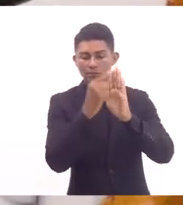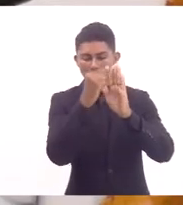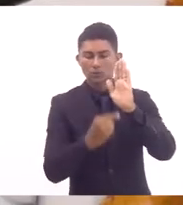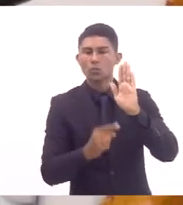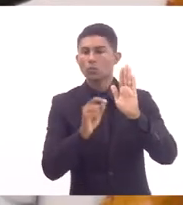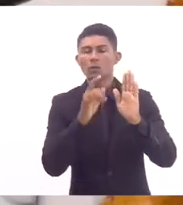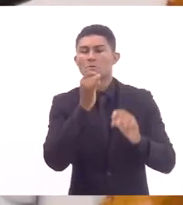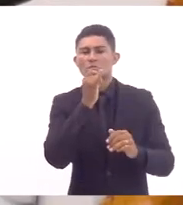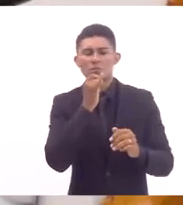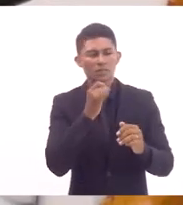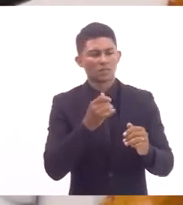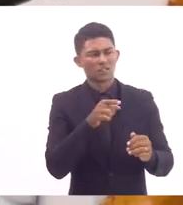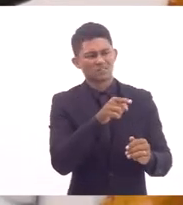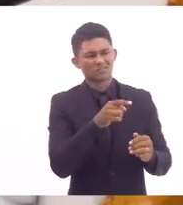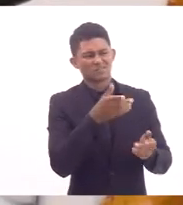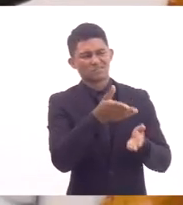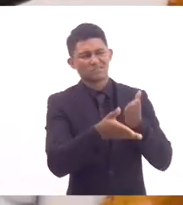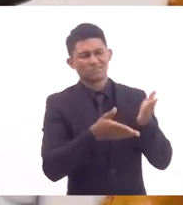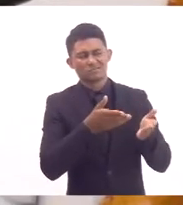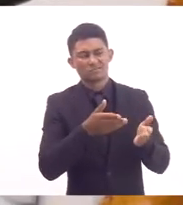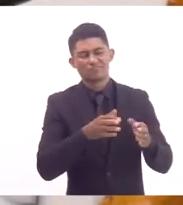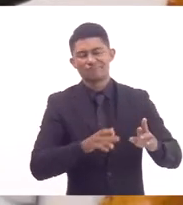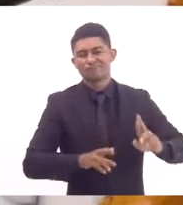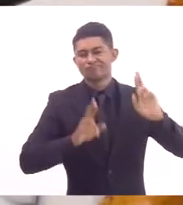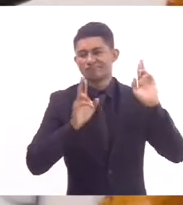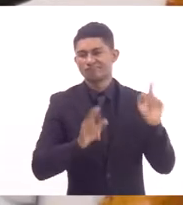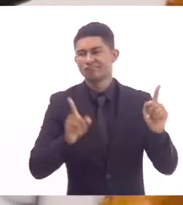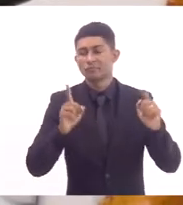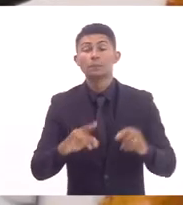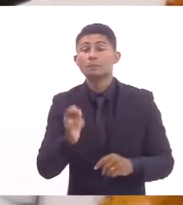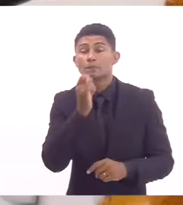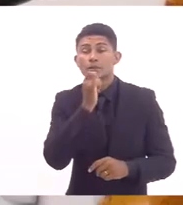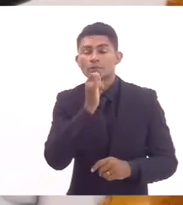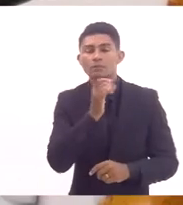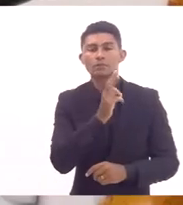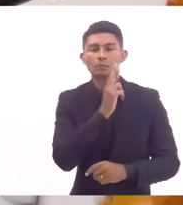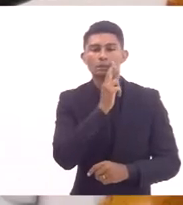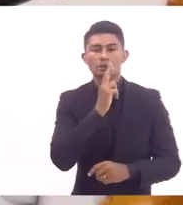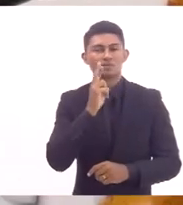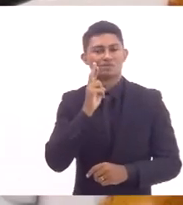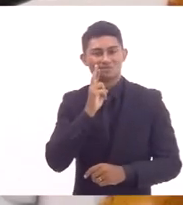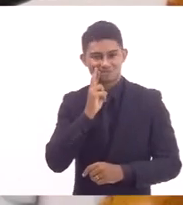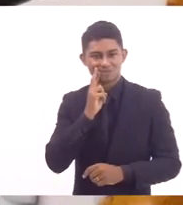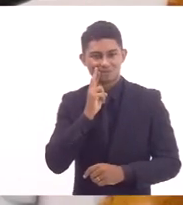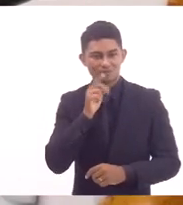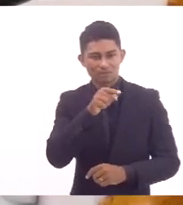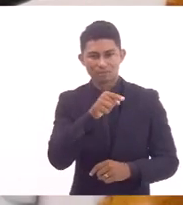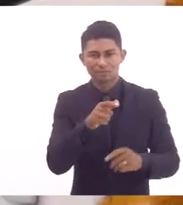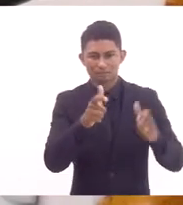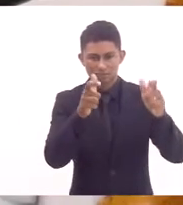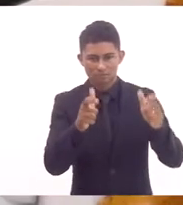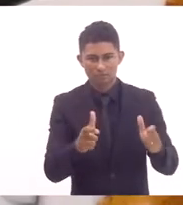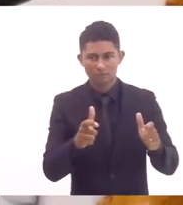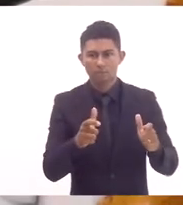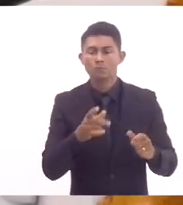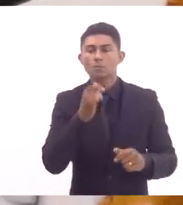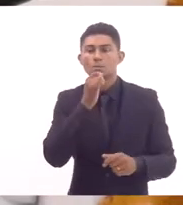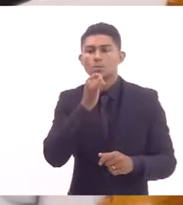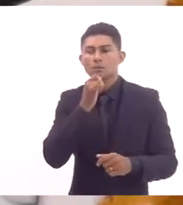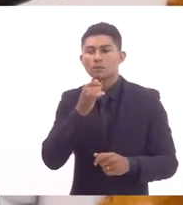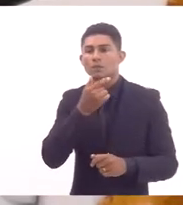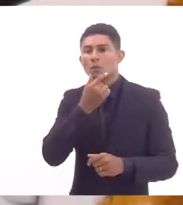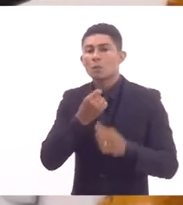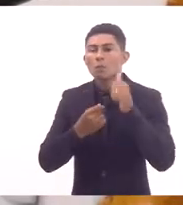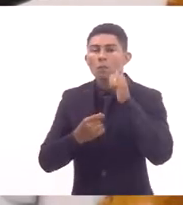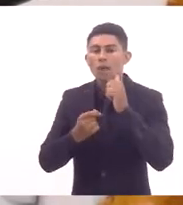por exemplo se no local um restaurante um casal hétero